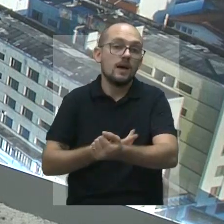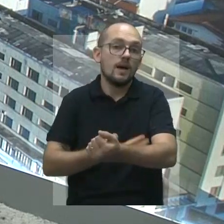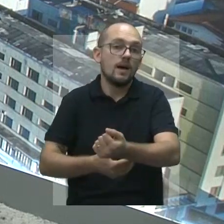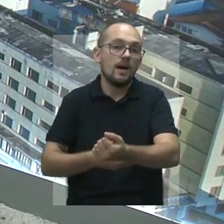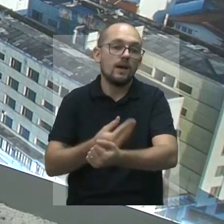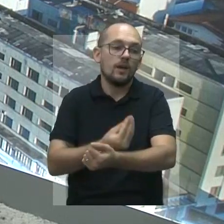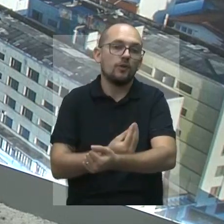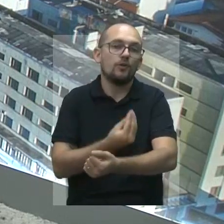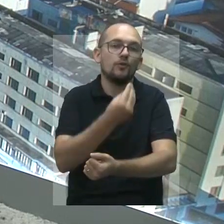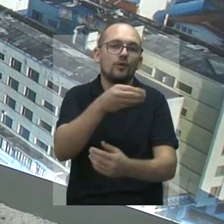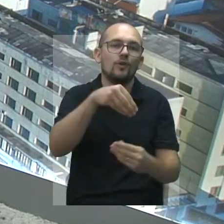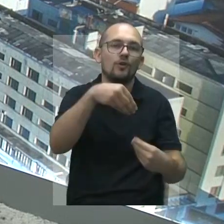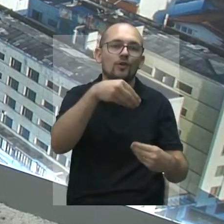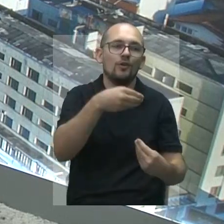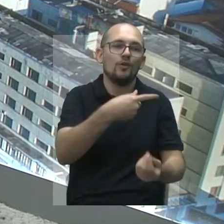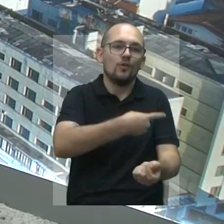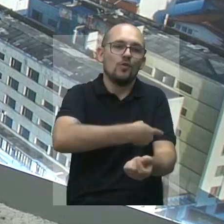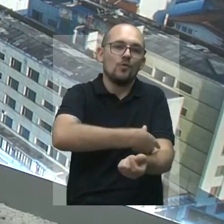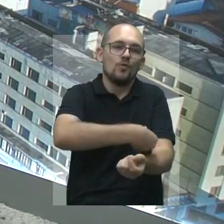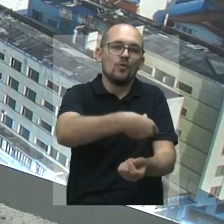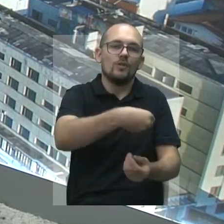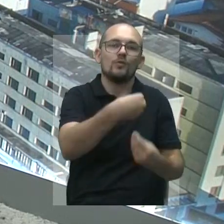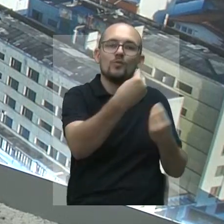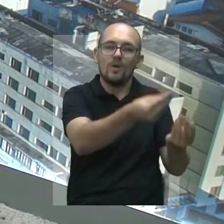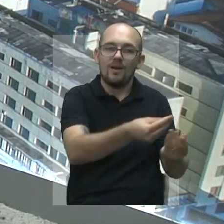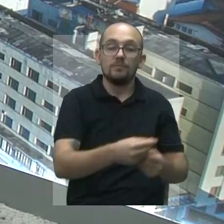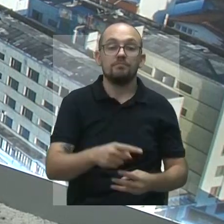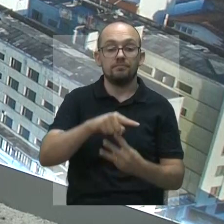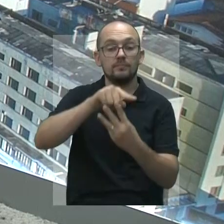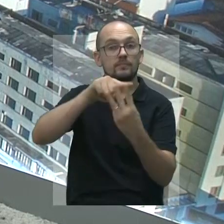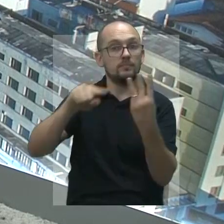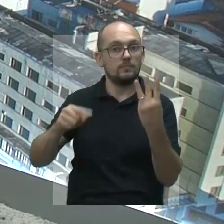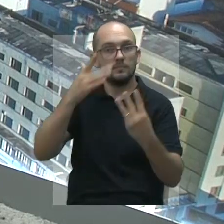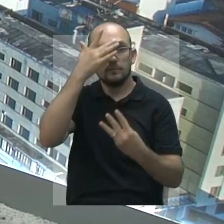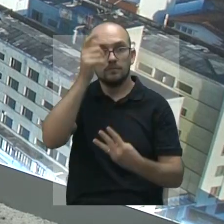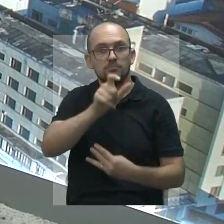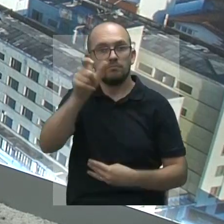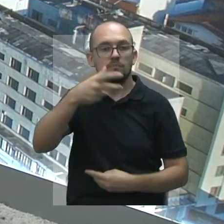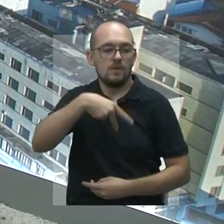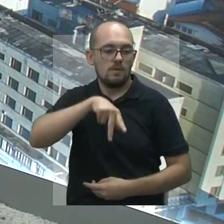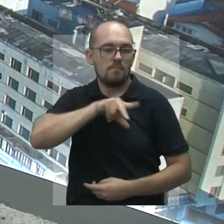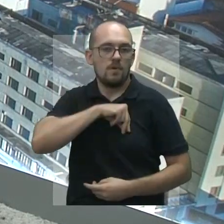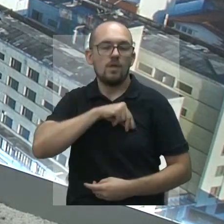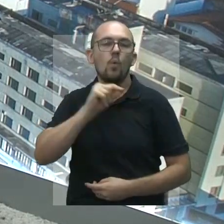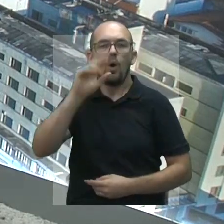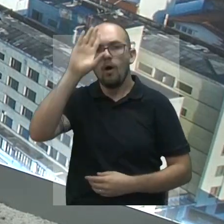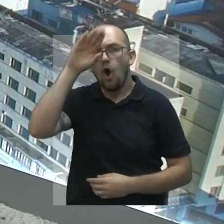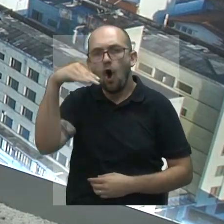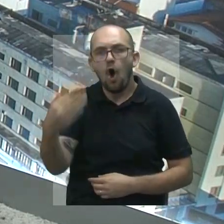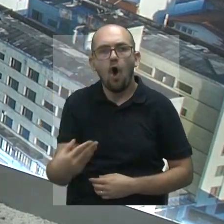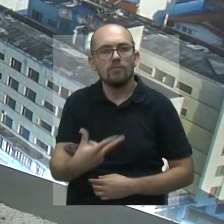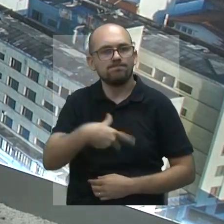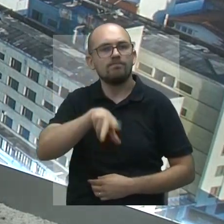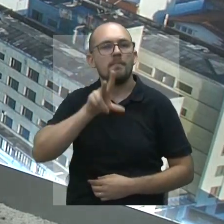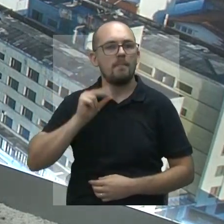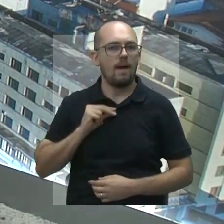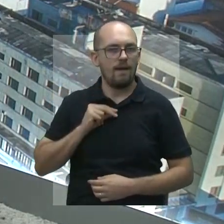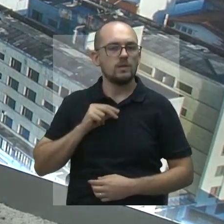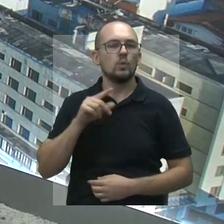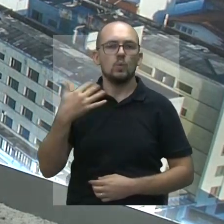de sangue indicados pelo Hemonúcleo Regional de Jaú receberam a medalha de honra ao mérito em uma sessão